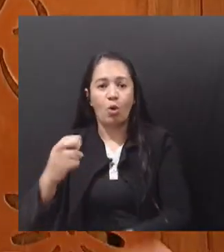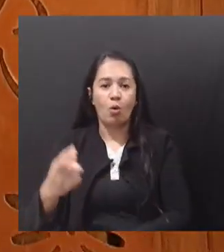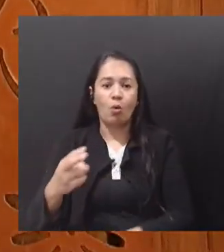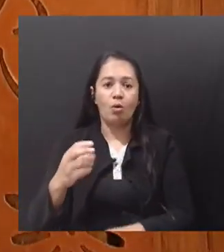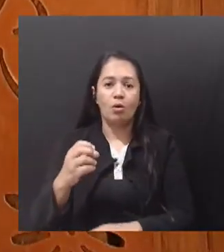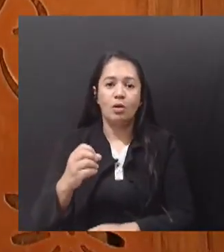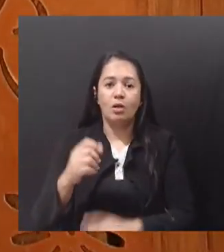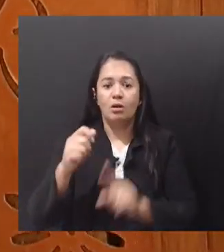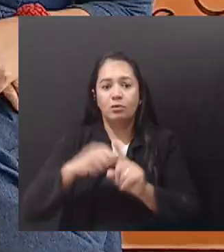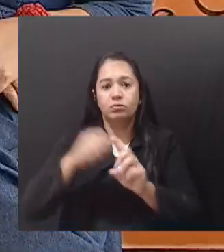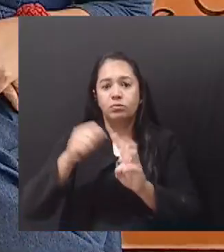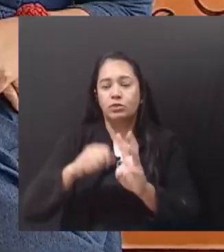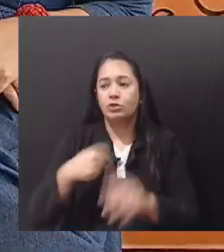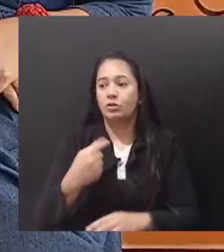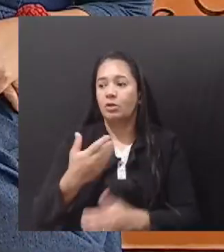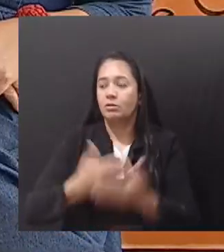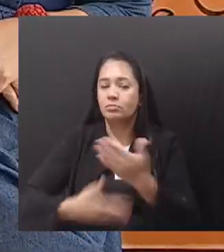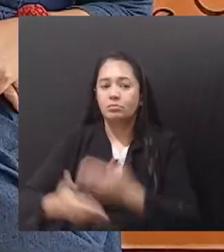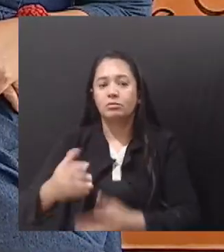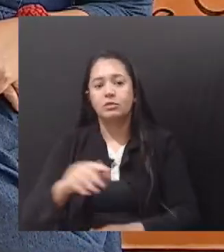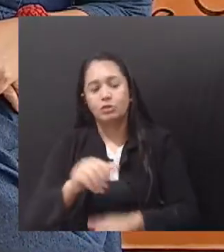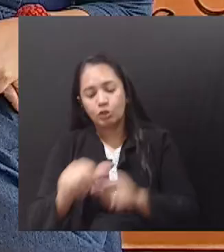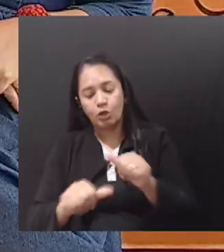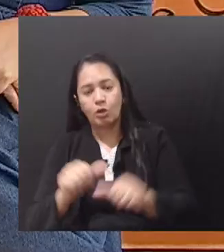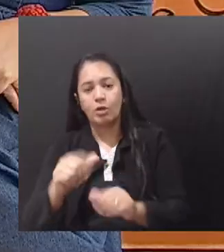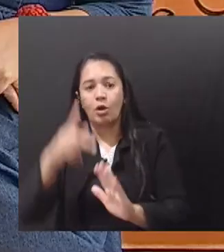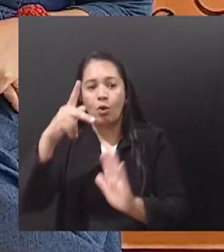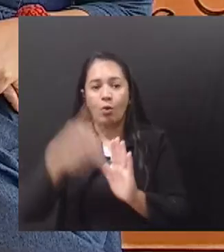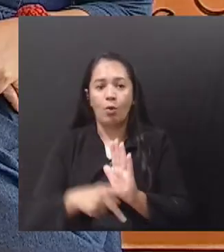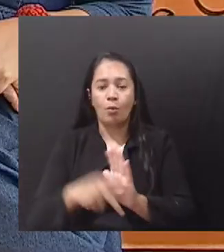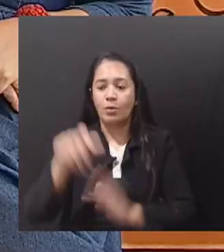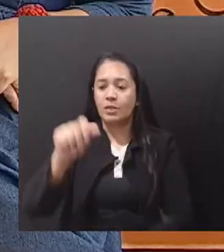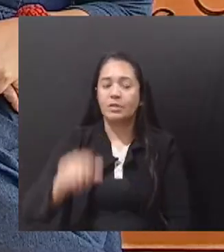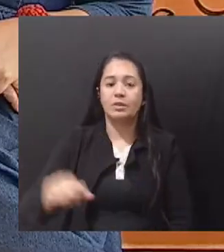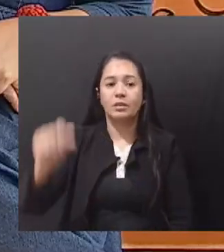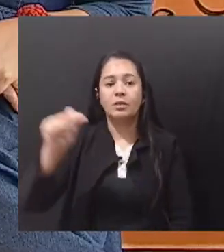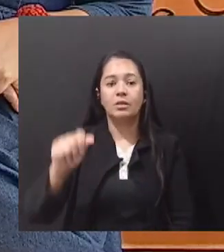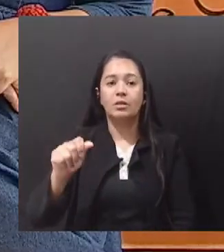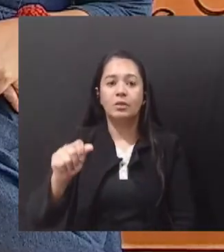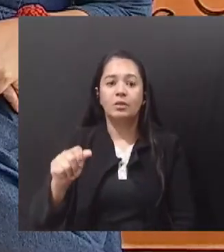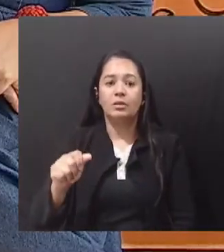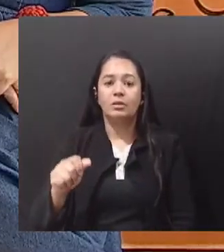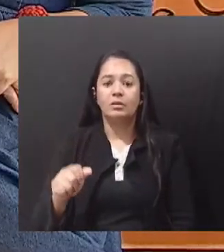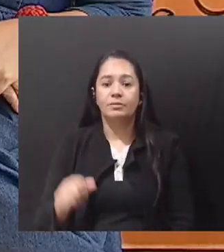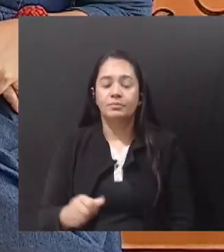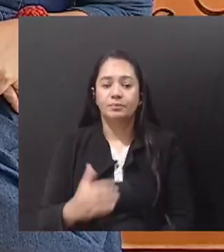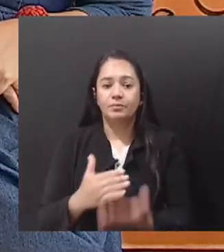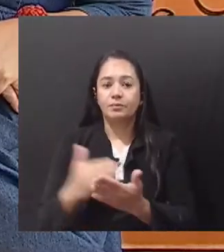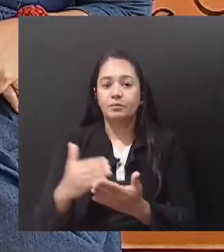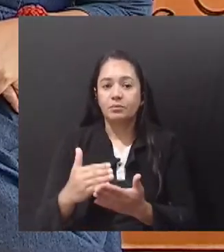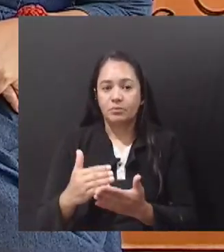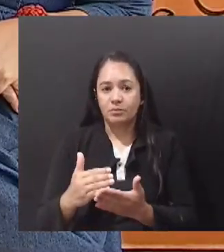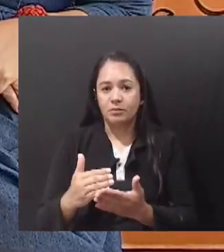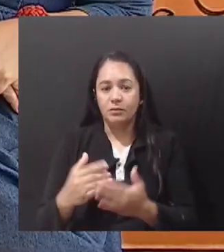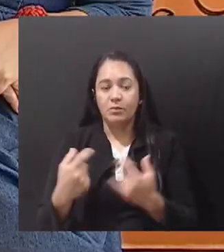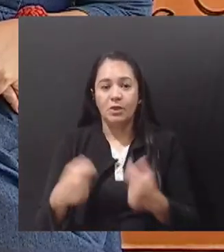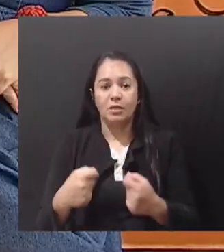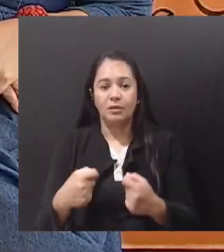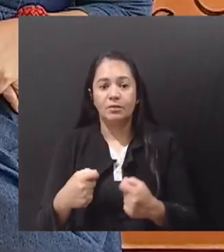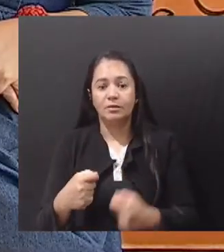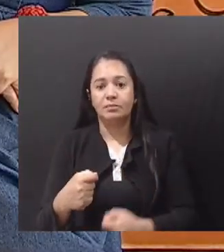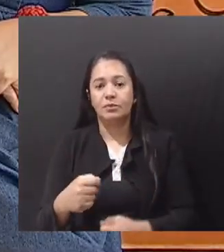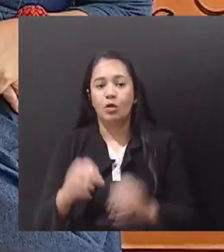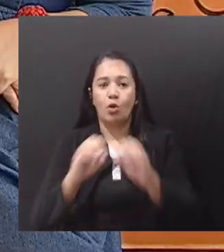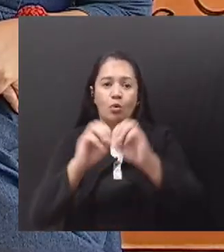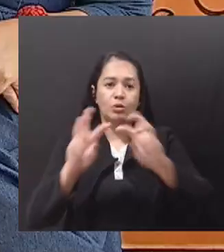3 meses a gente se reveza. Os projetos da fraternidade, eles são iniciados depois de uma demanda, ou da ONU, ou